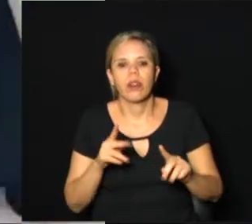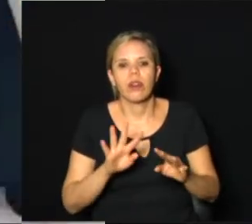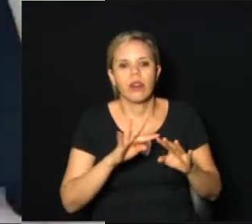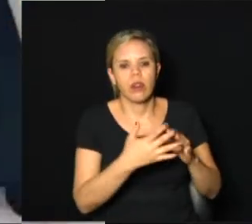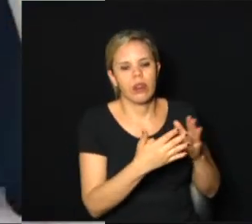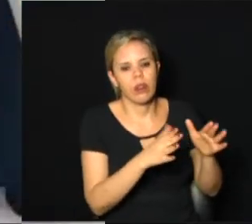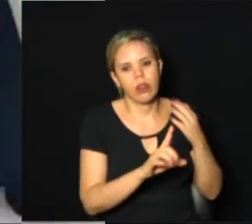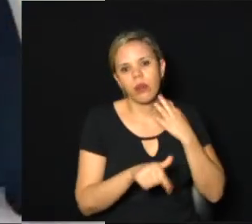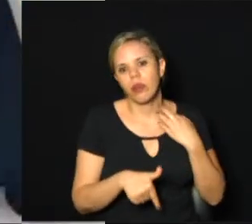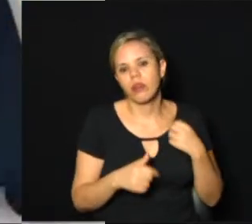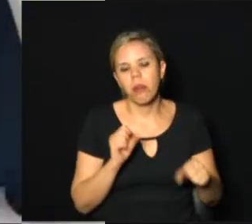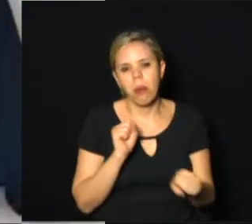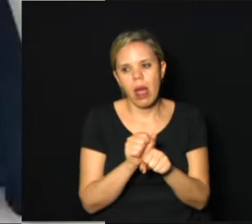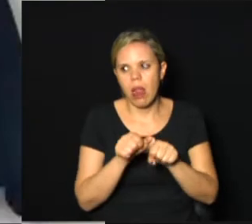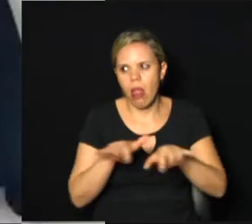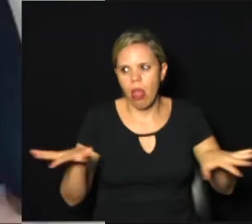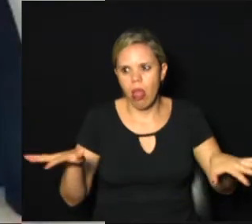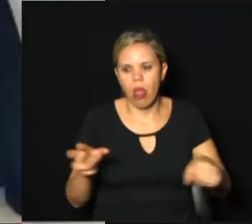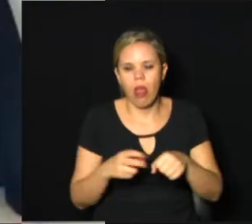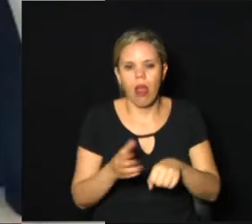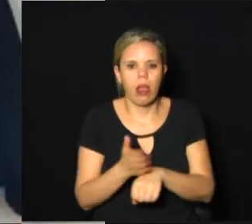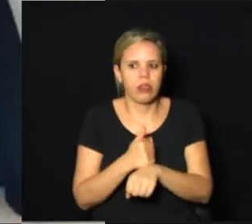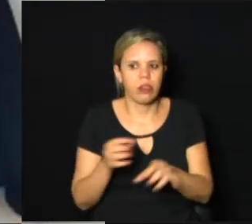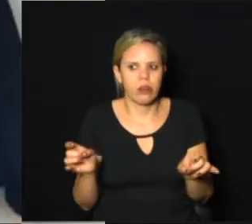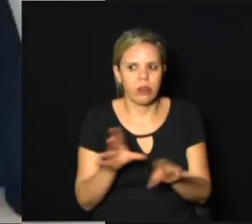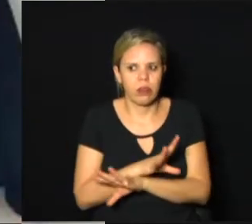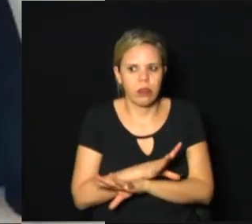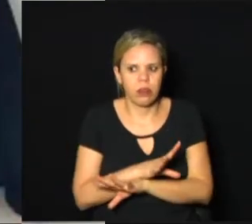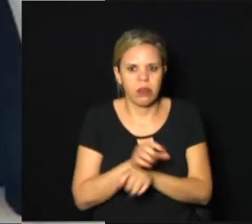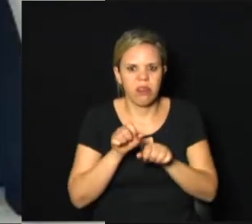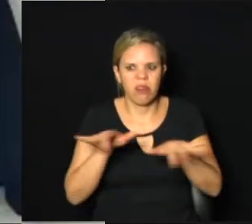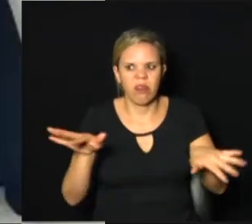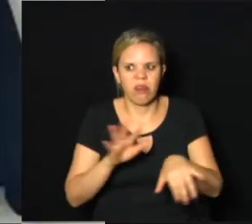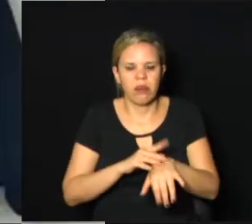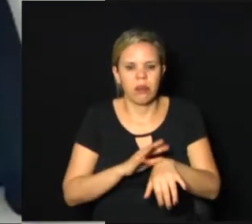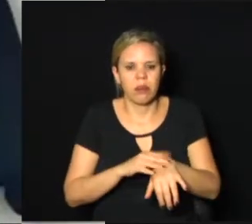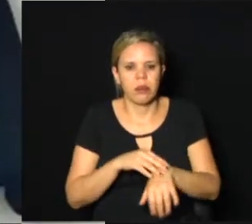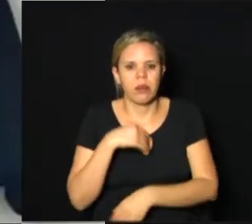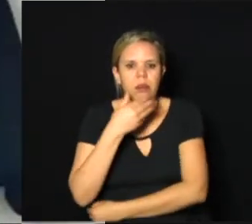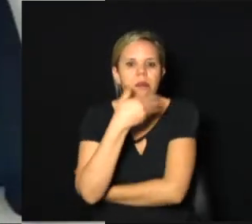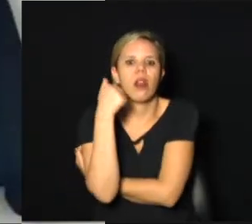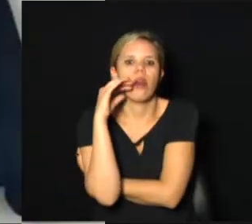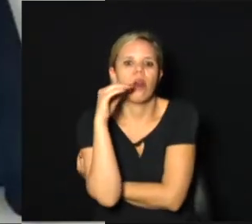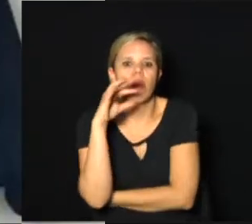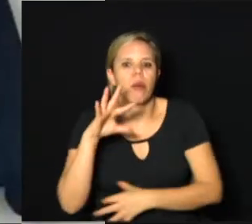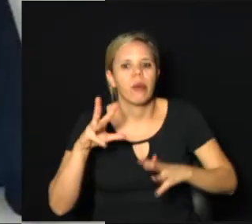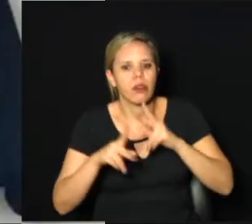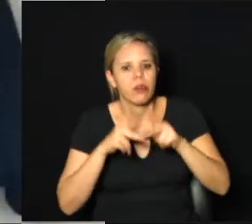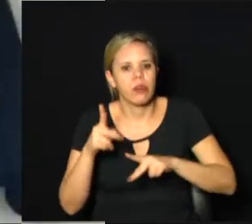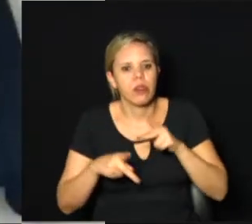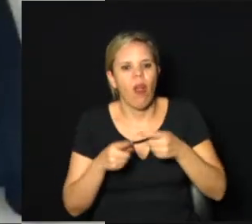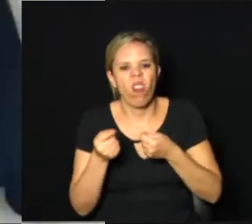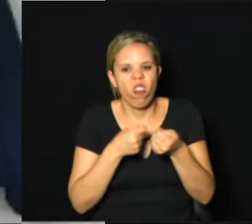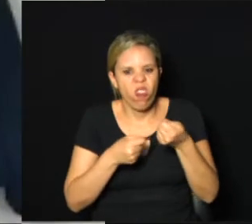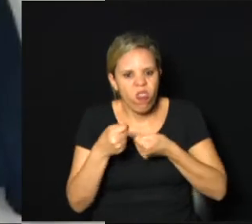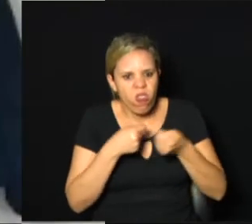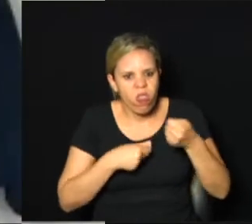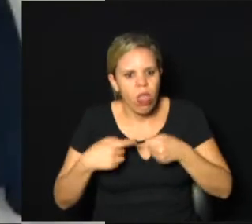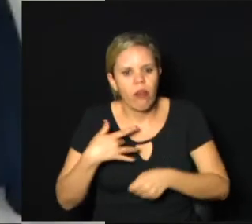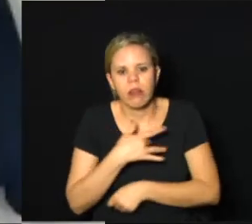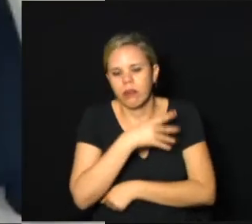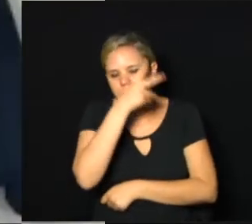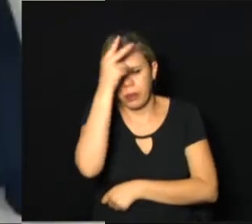de isolamento e parar a transmissão do vírus. Quanto antes acabar a pandemia, melhor para todo mundo, melhor para a economia, melhor para a